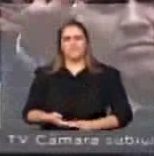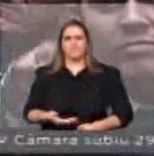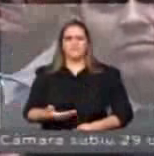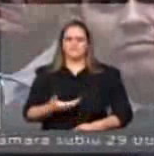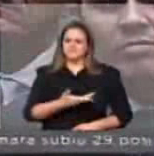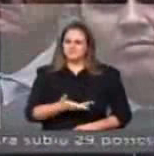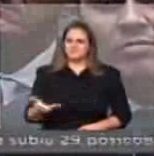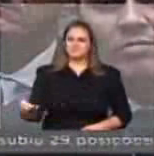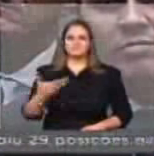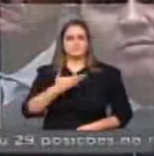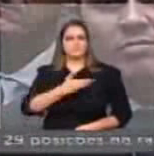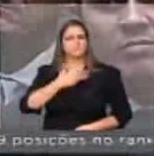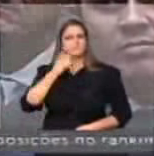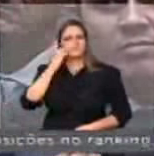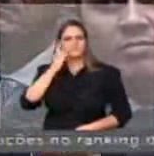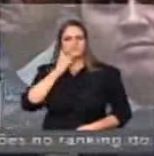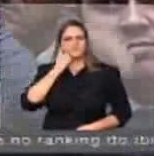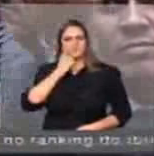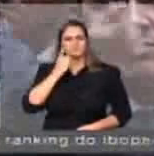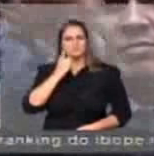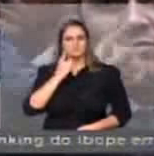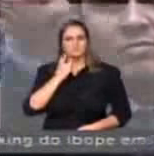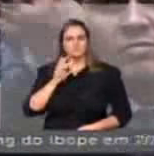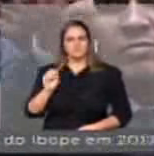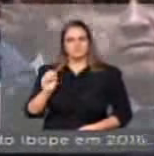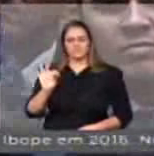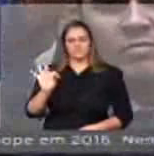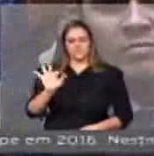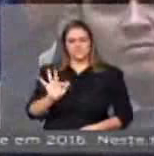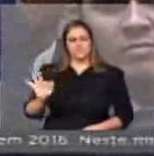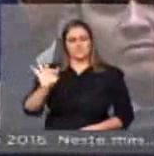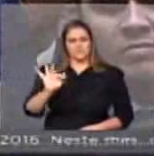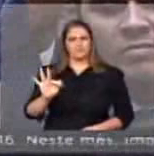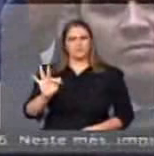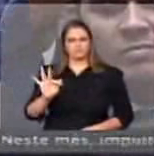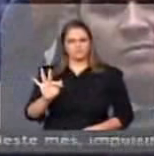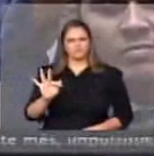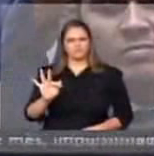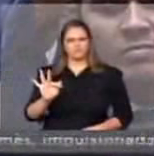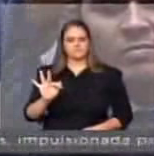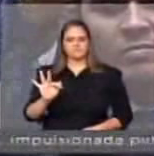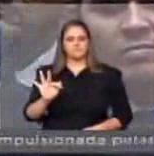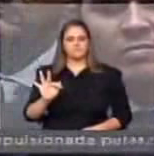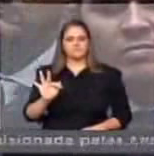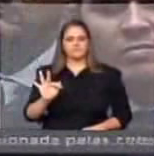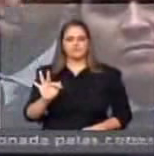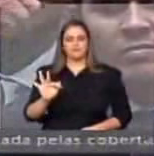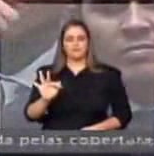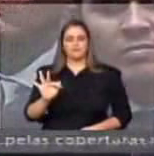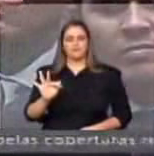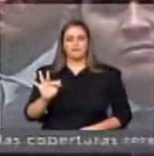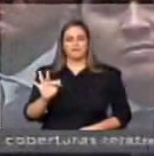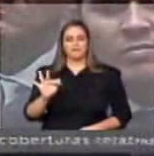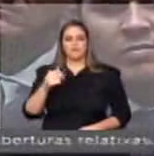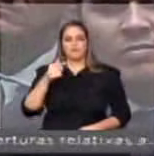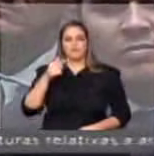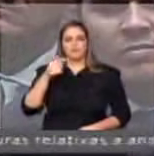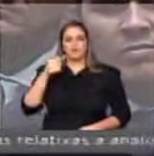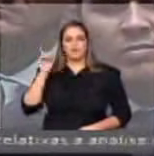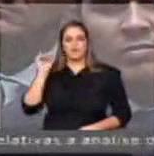companheiras, deputados e deputadas, o Supremo Tribunal Federal julgou uma causa